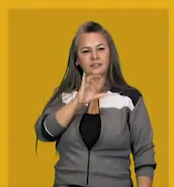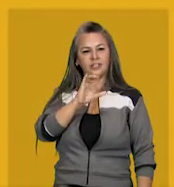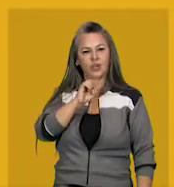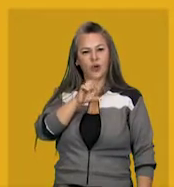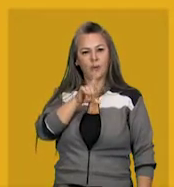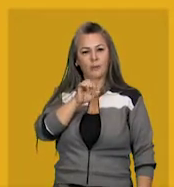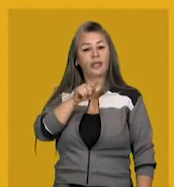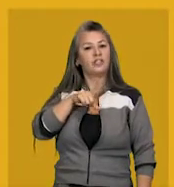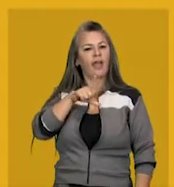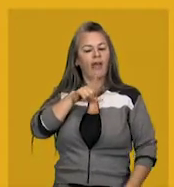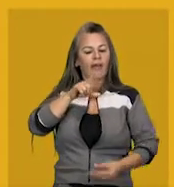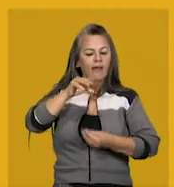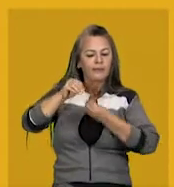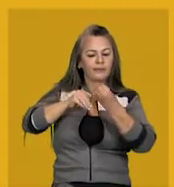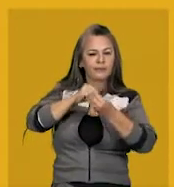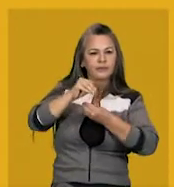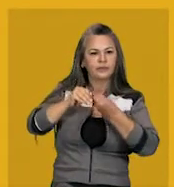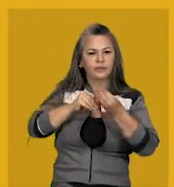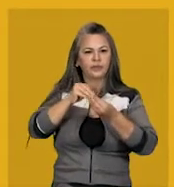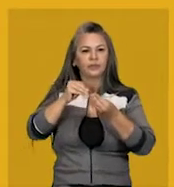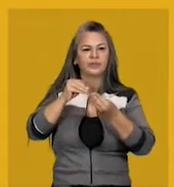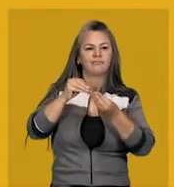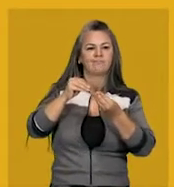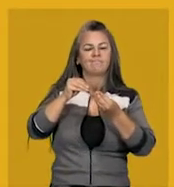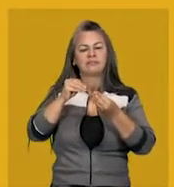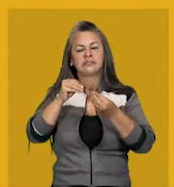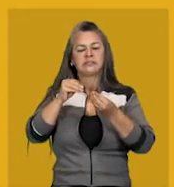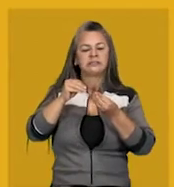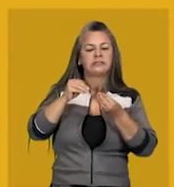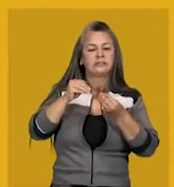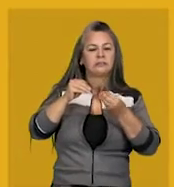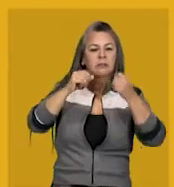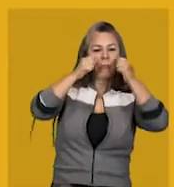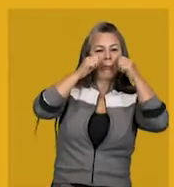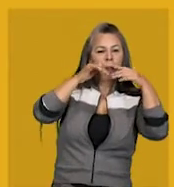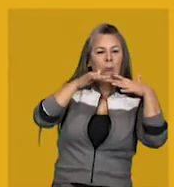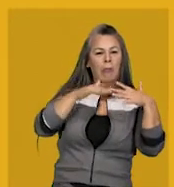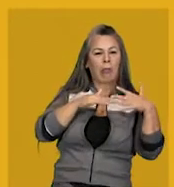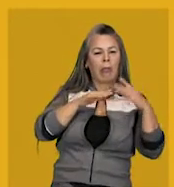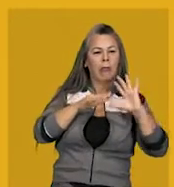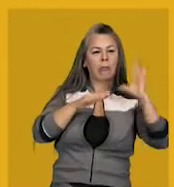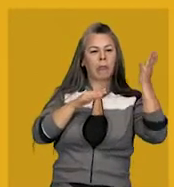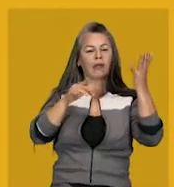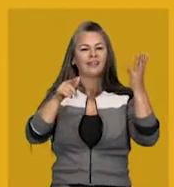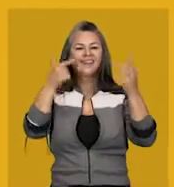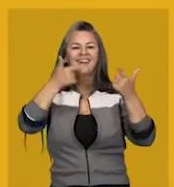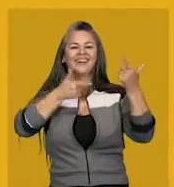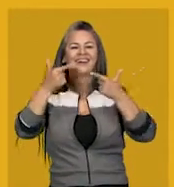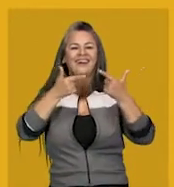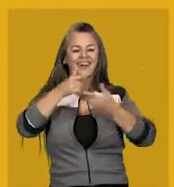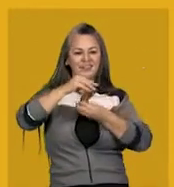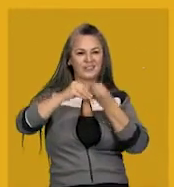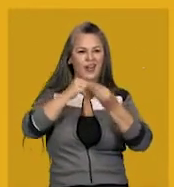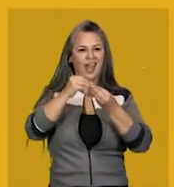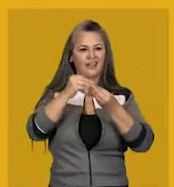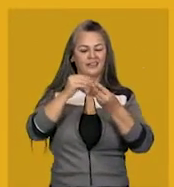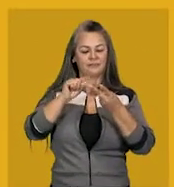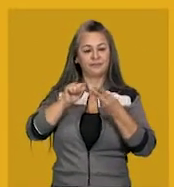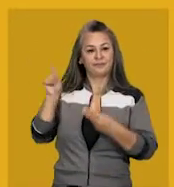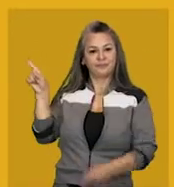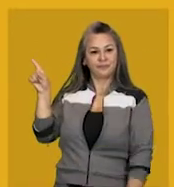rir e chorar ao mesmo tempo, porque é uma tragicomédia, né? Farsa é uma peça mais curta, de